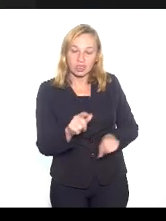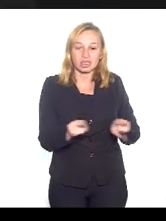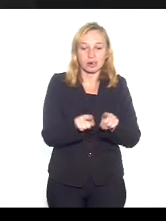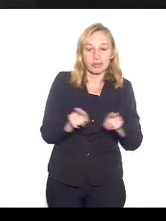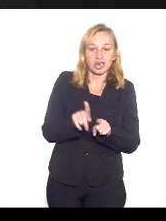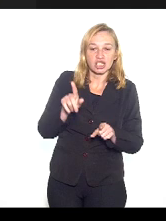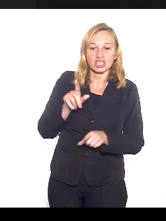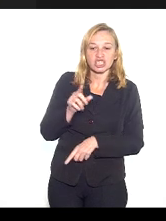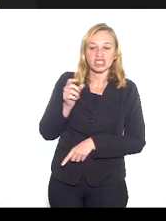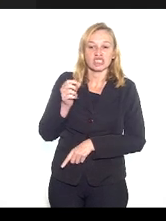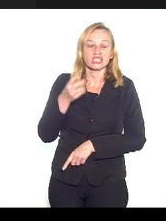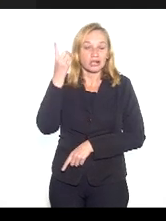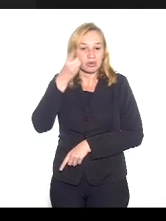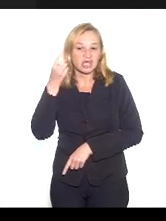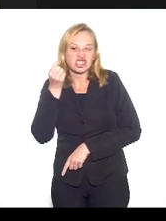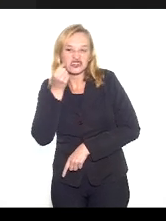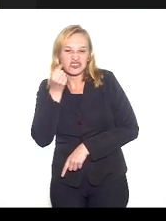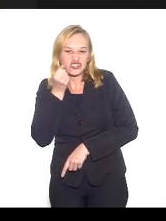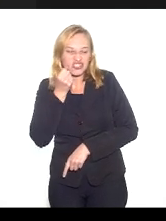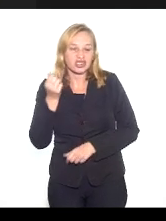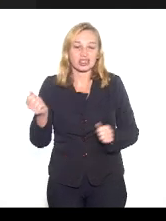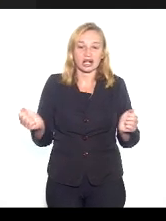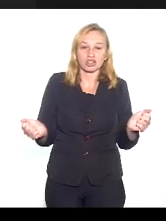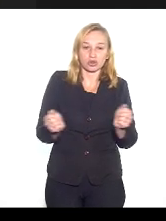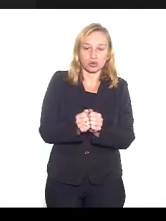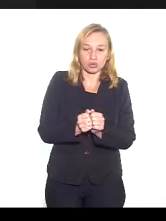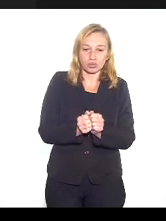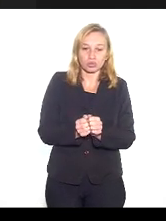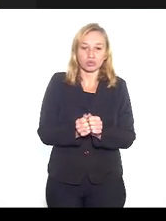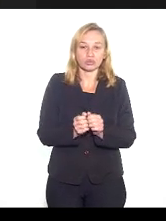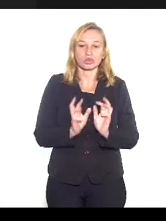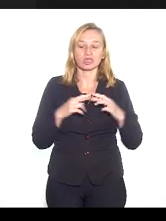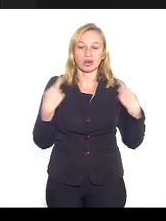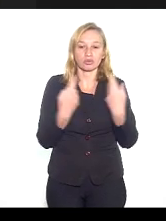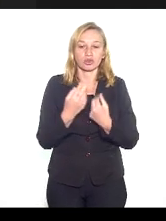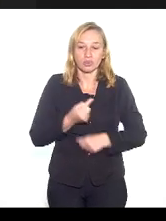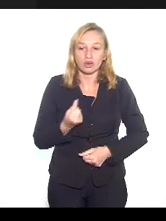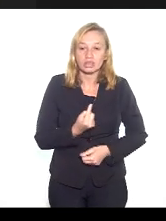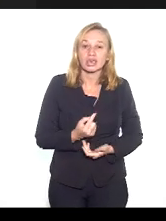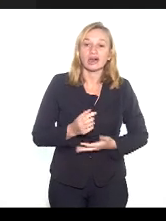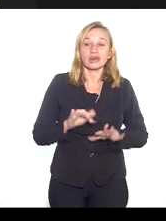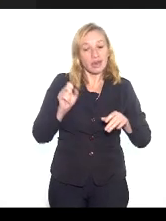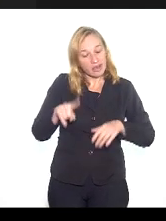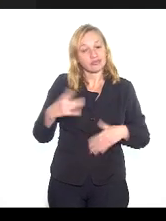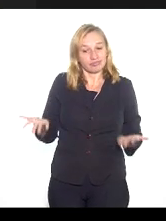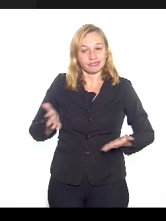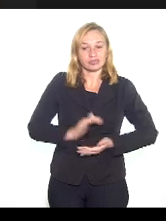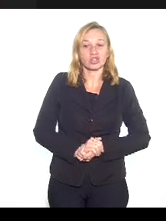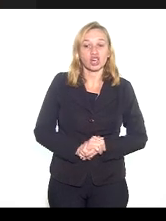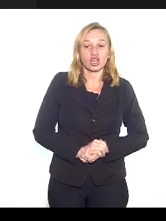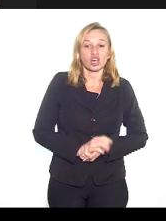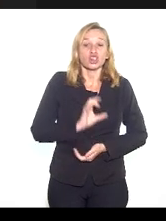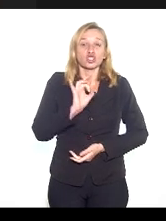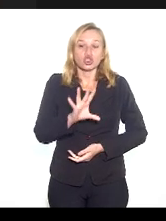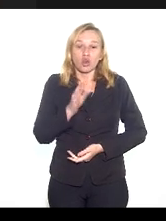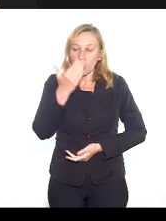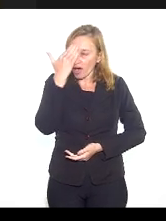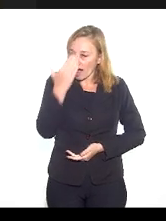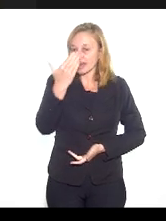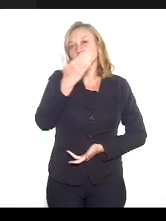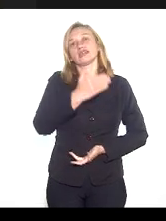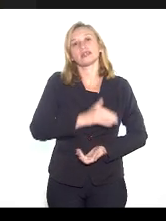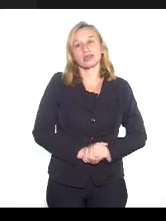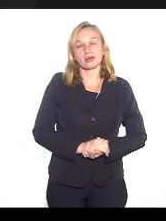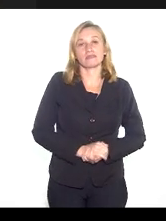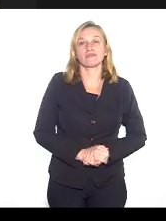está fazendo parte desse pleito nosso. E é isso. Só temos a agradecer,